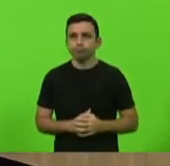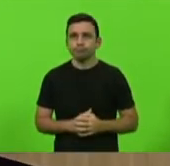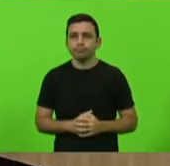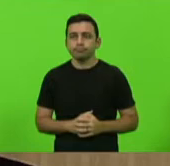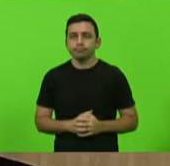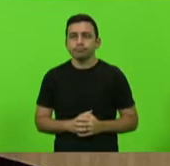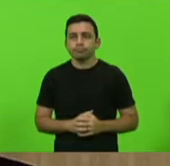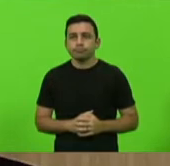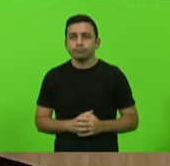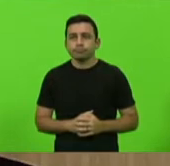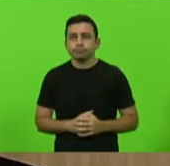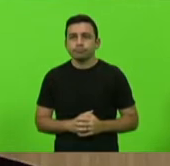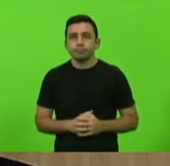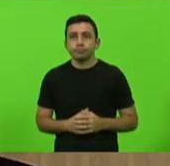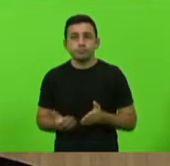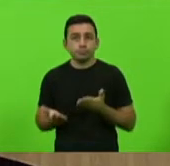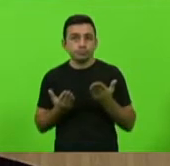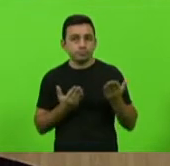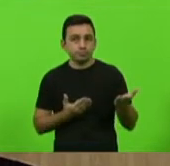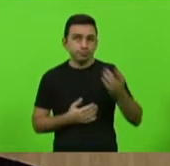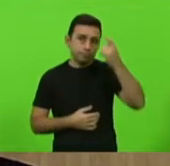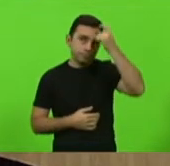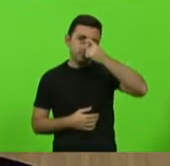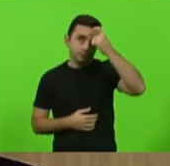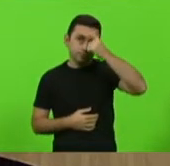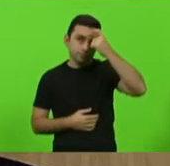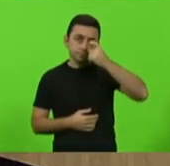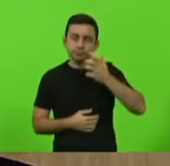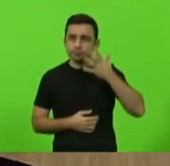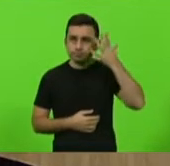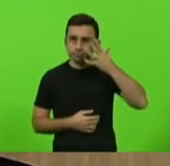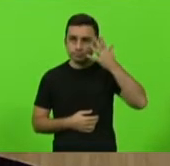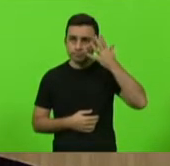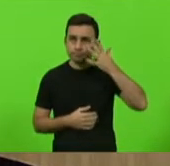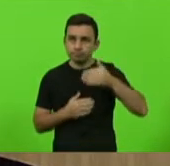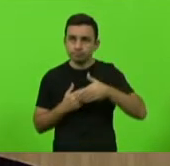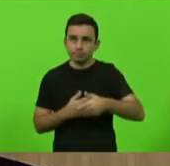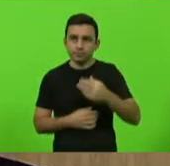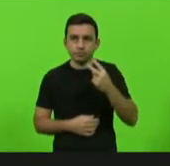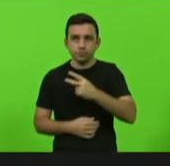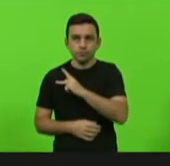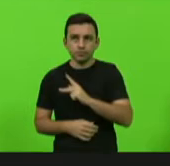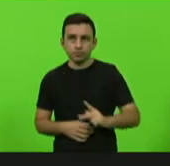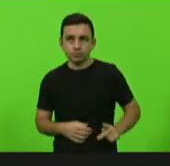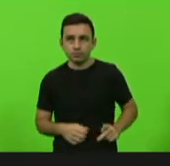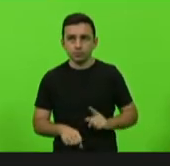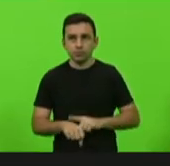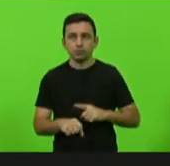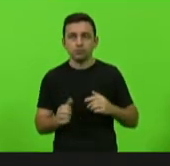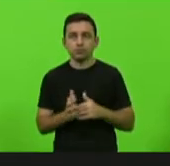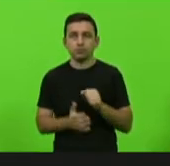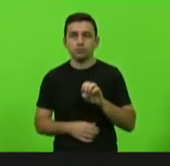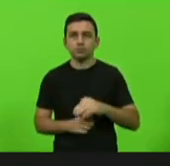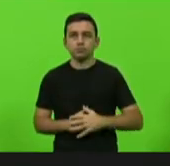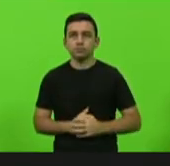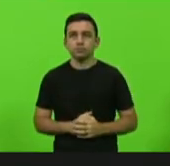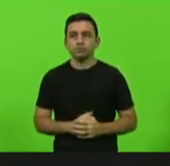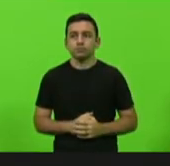Com a palavra, o deputado Maurício Scudillac, vice-presidente dessa casa, por um tempo de até 10 minutos.